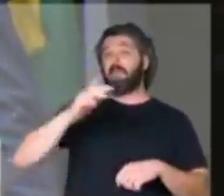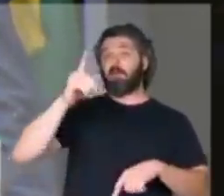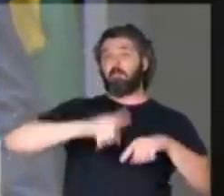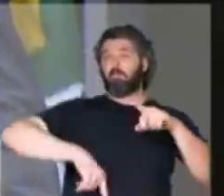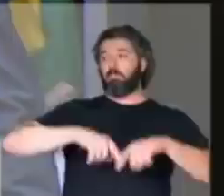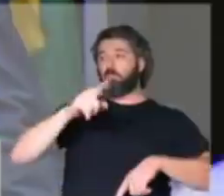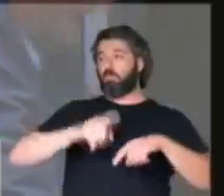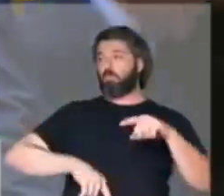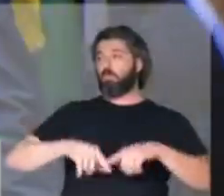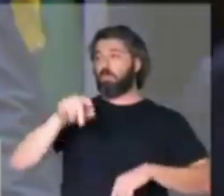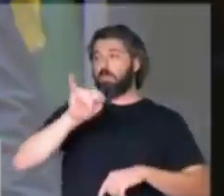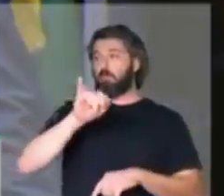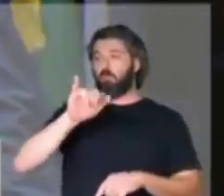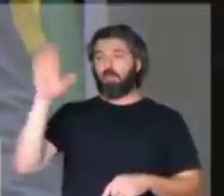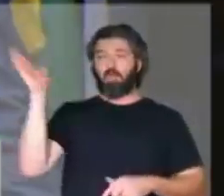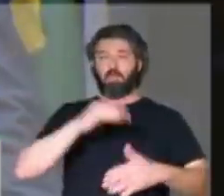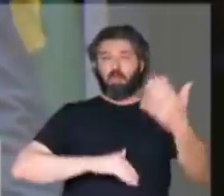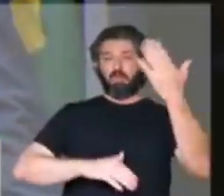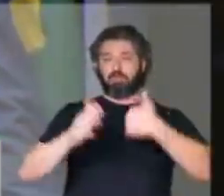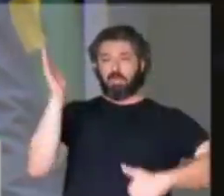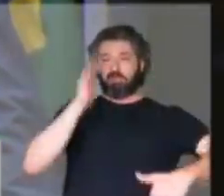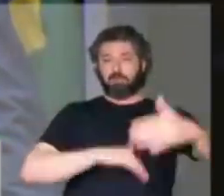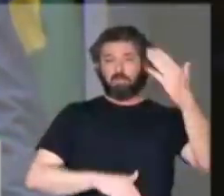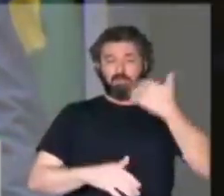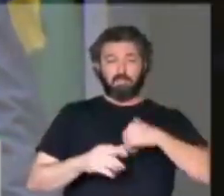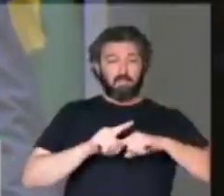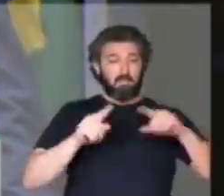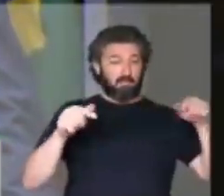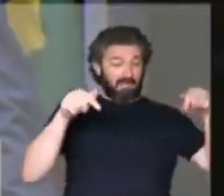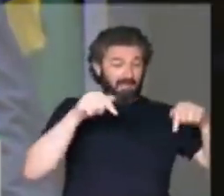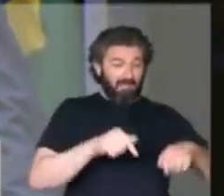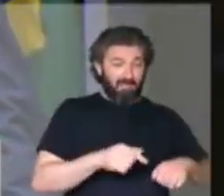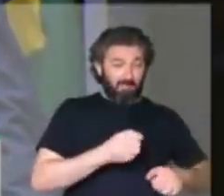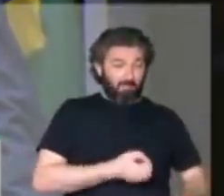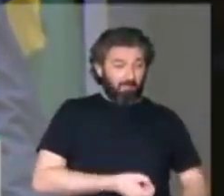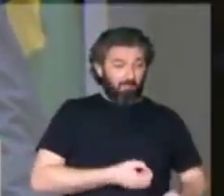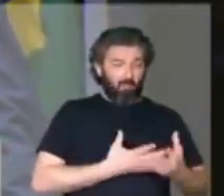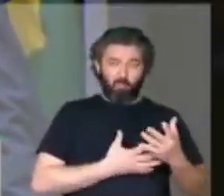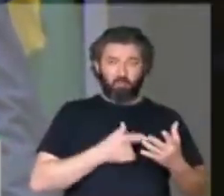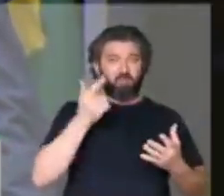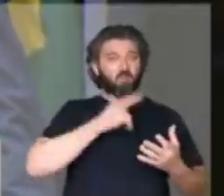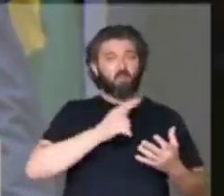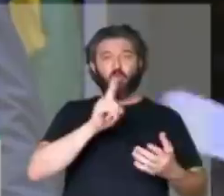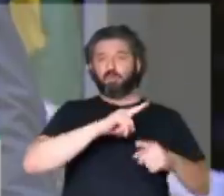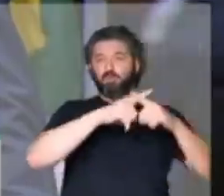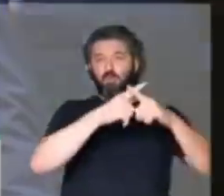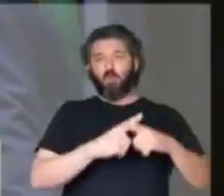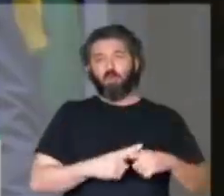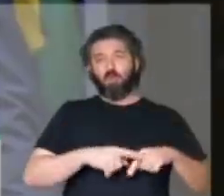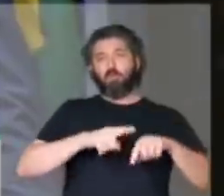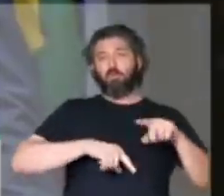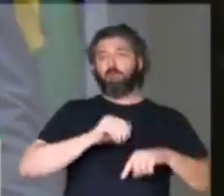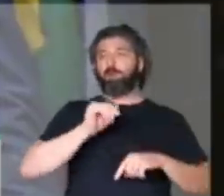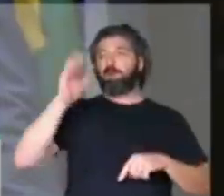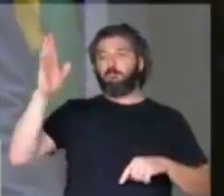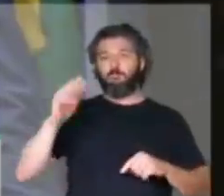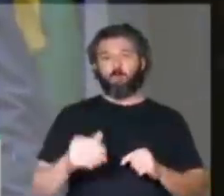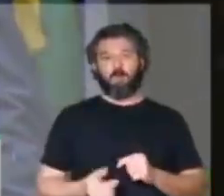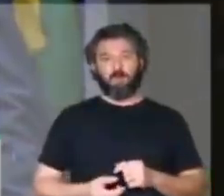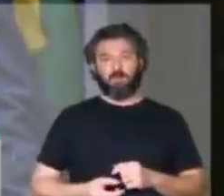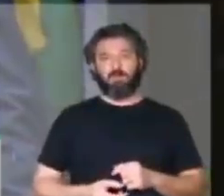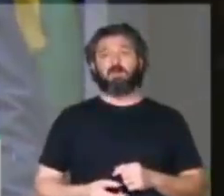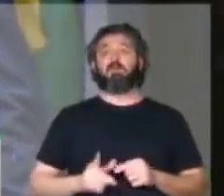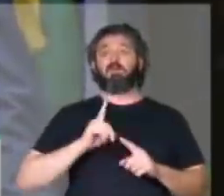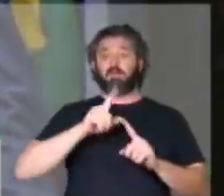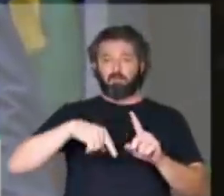fora sem dar condição para que o produtor nacional tenha condição de competir, criando mais